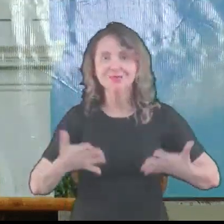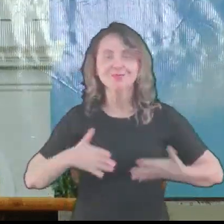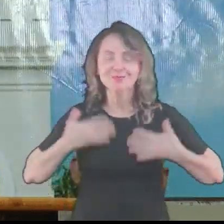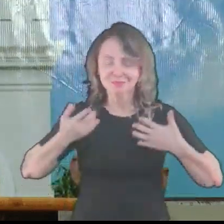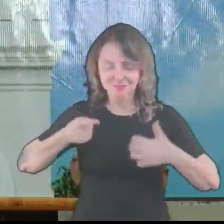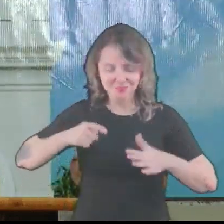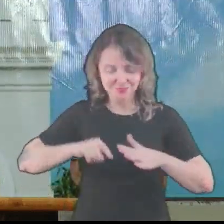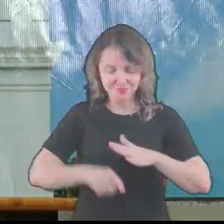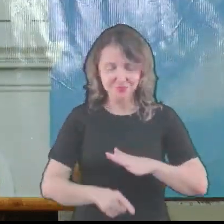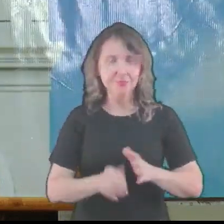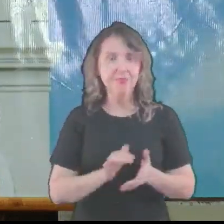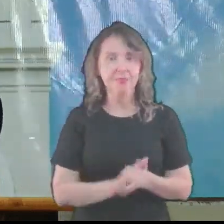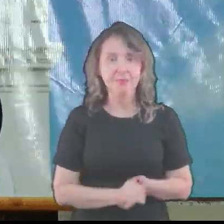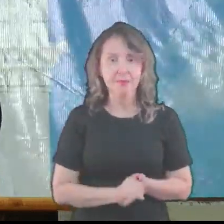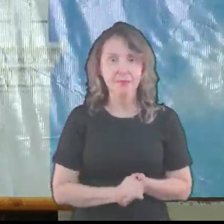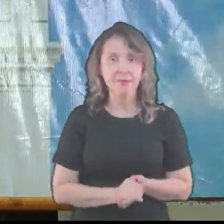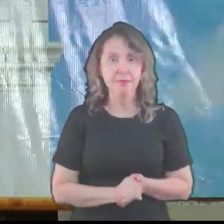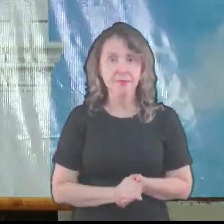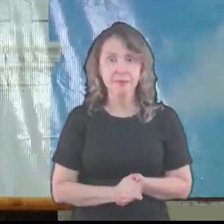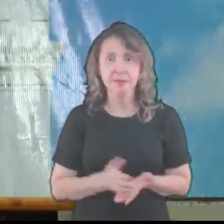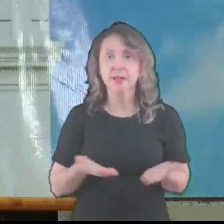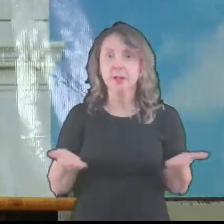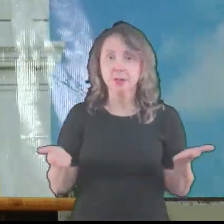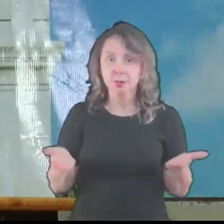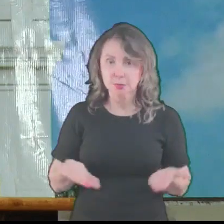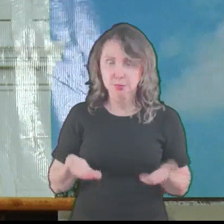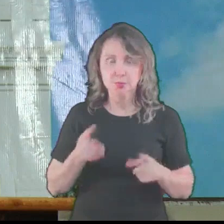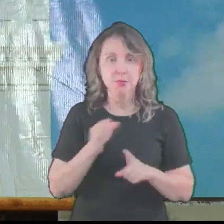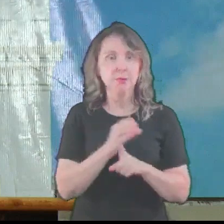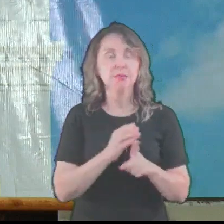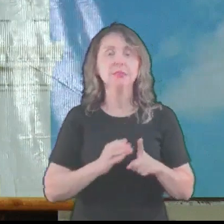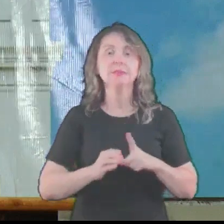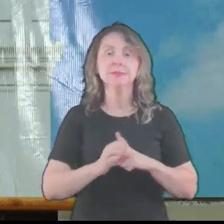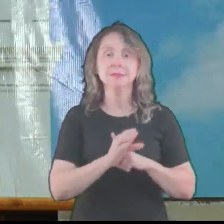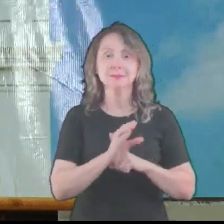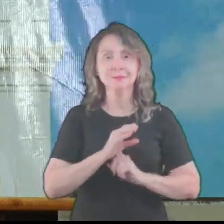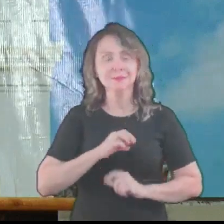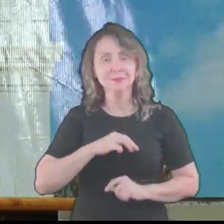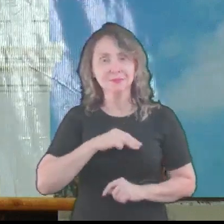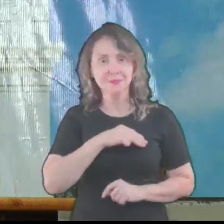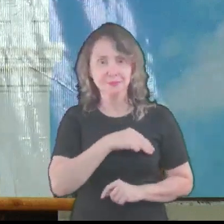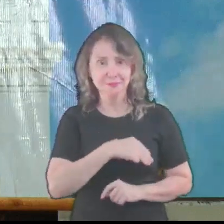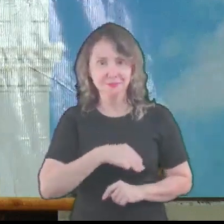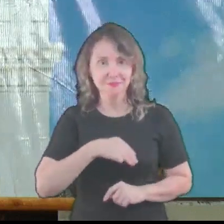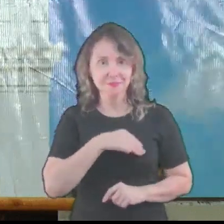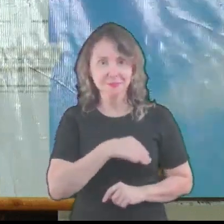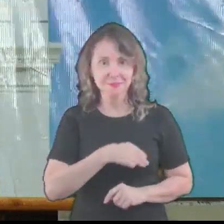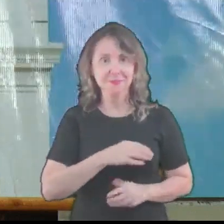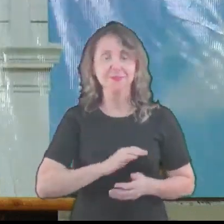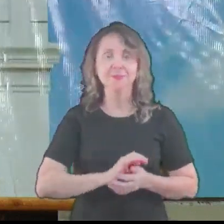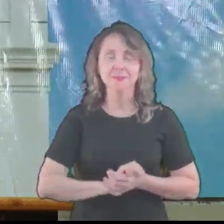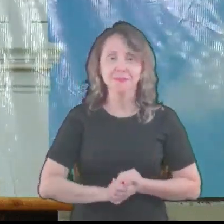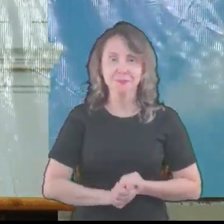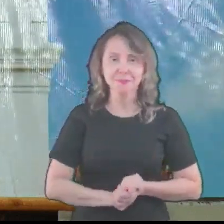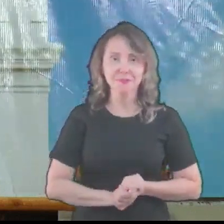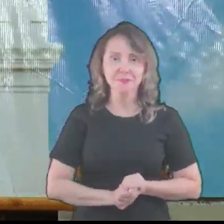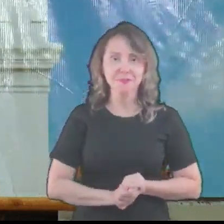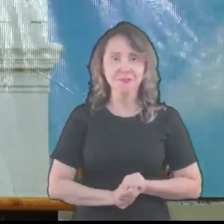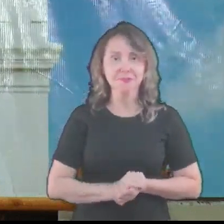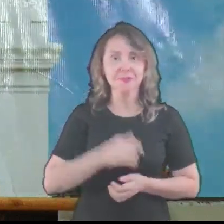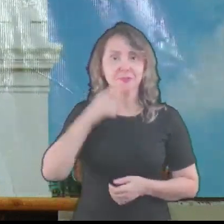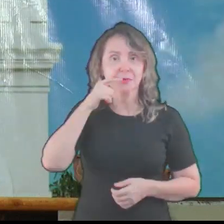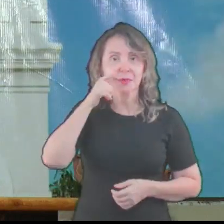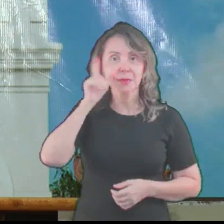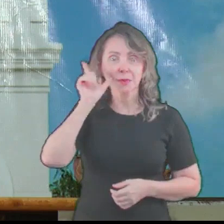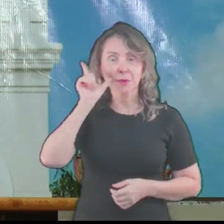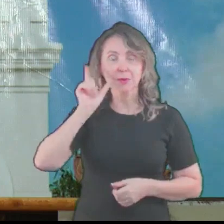Ontem à noite, hoje é um culto com a temática missionária, e ontem à noite,